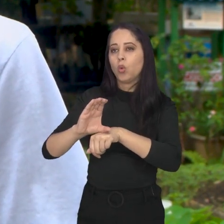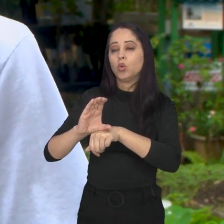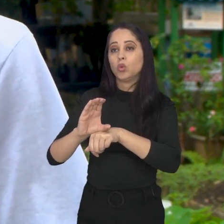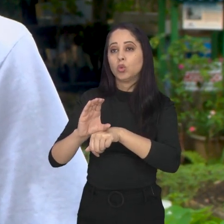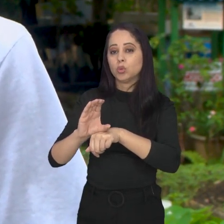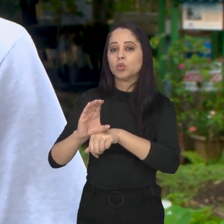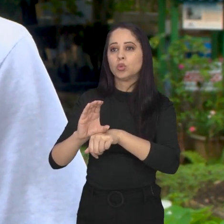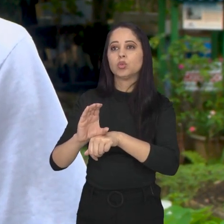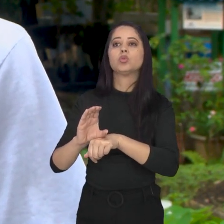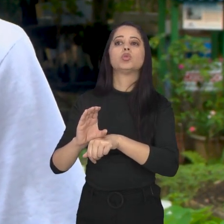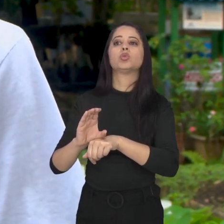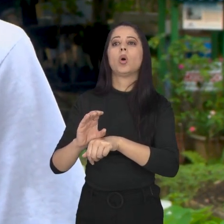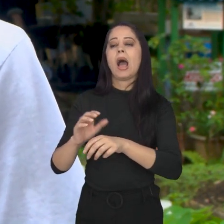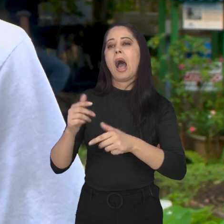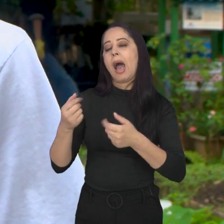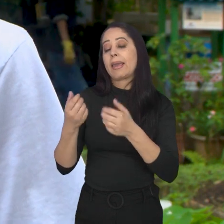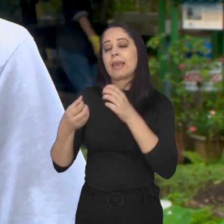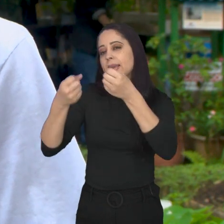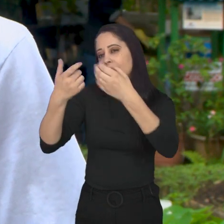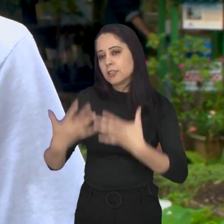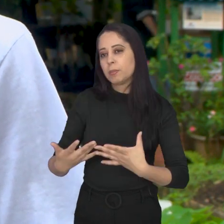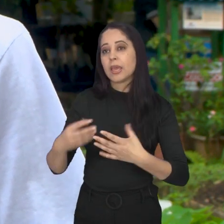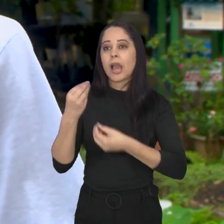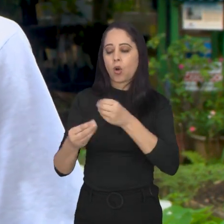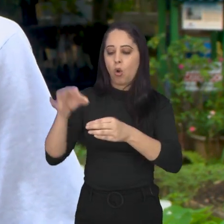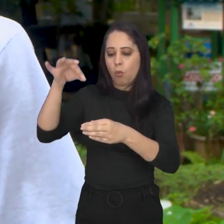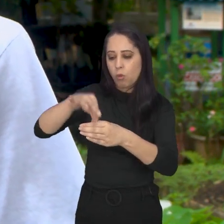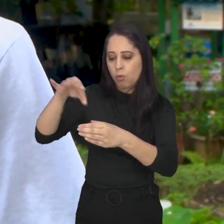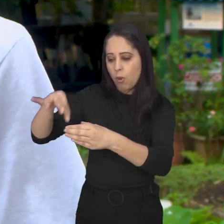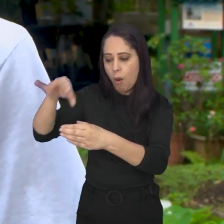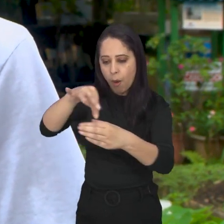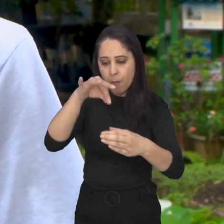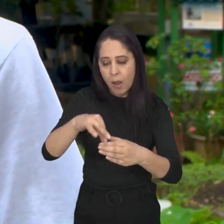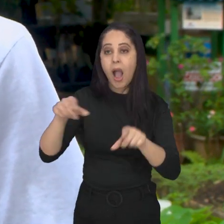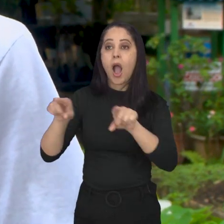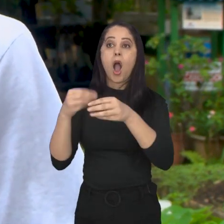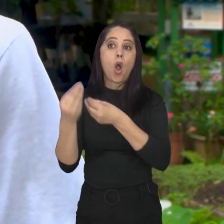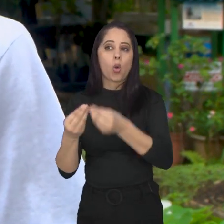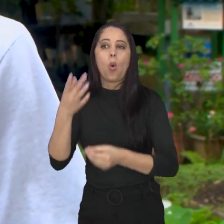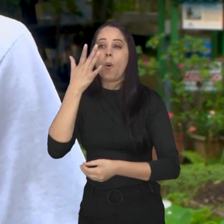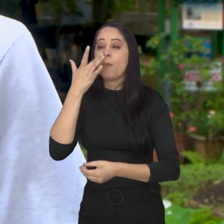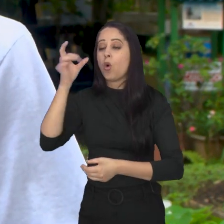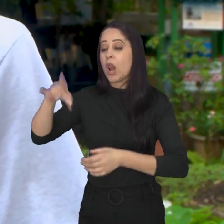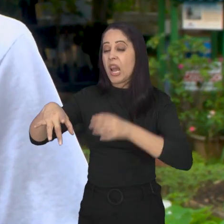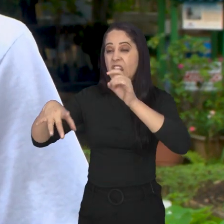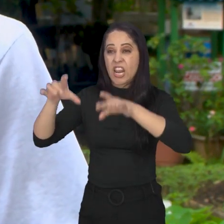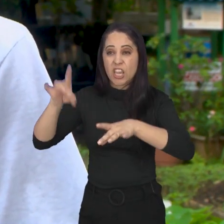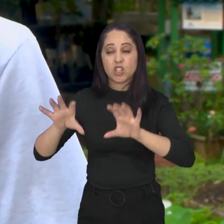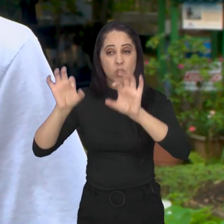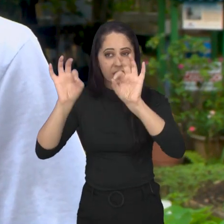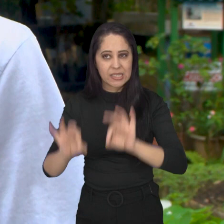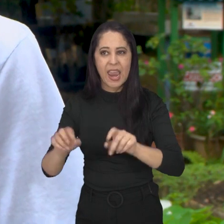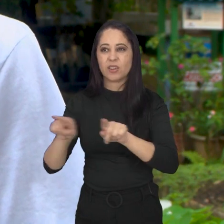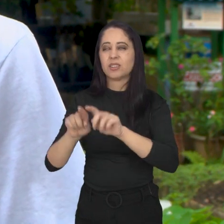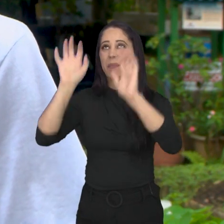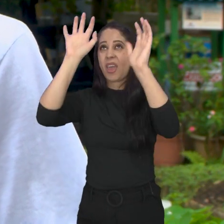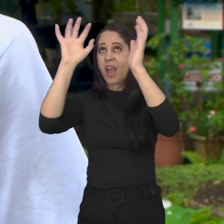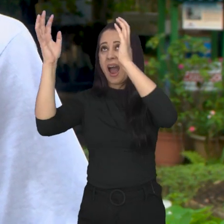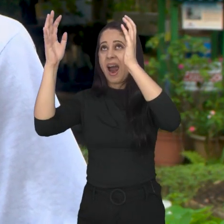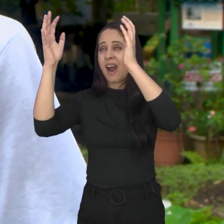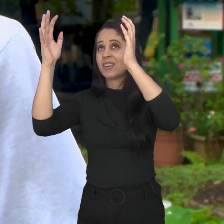um futuro melhor. É o que este projeto vem fazendo com crianças, adolescentes e adultos na cidade. A proposta